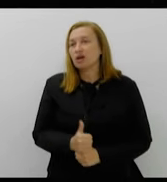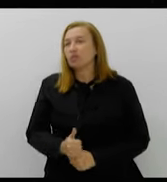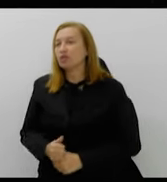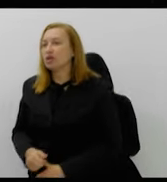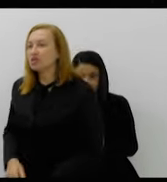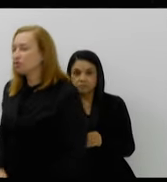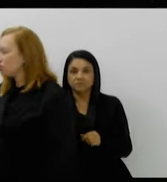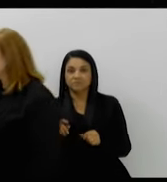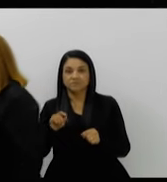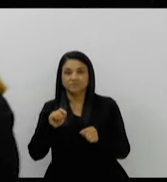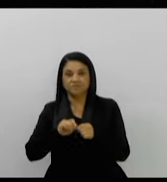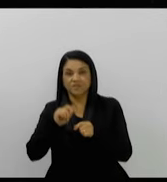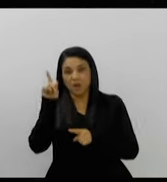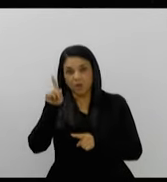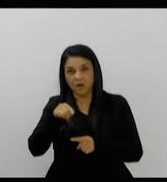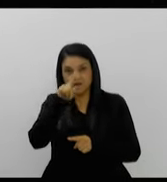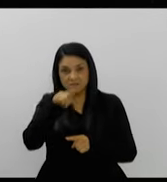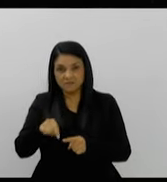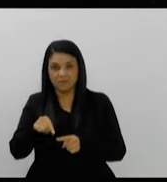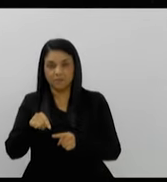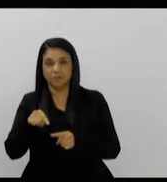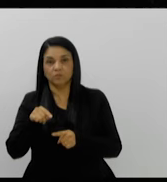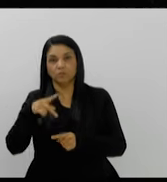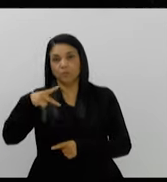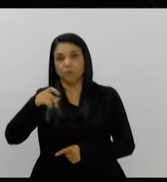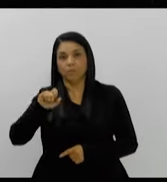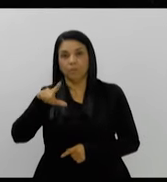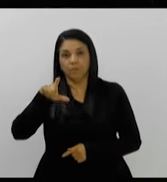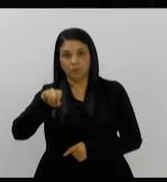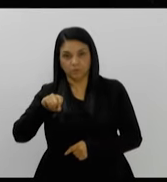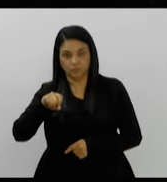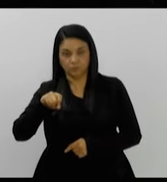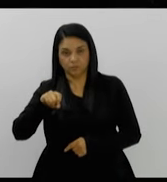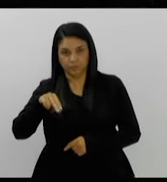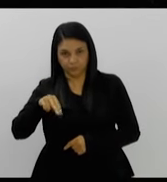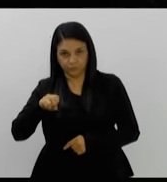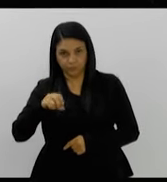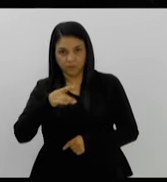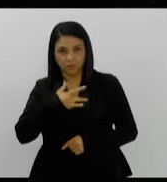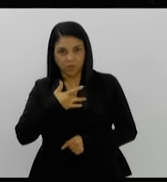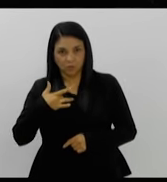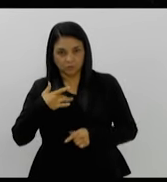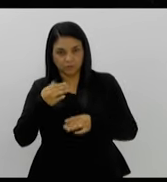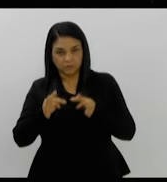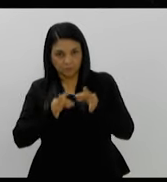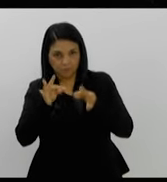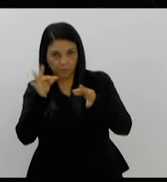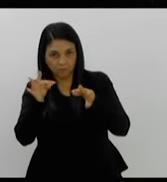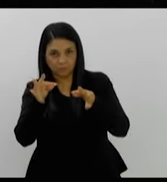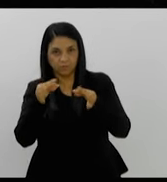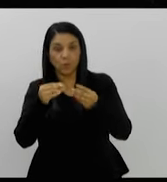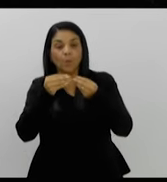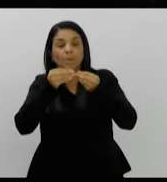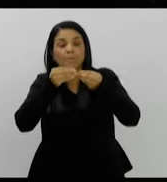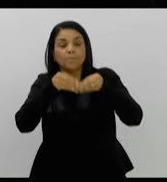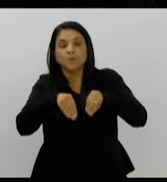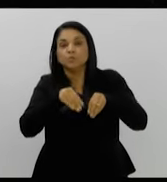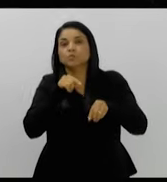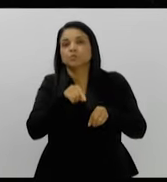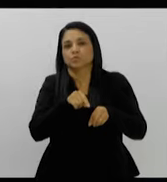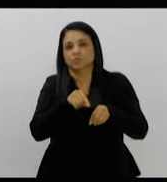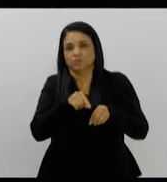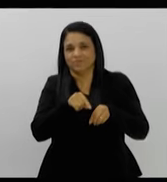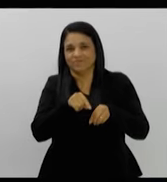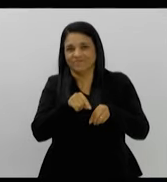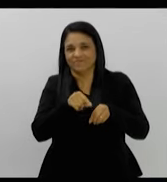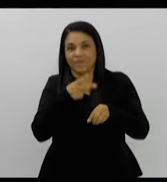fizeram o cancelamento unilateral que esse era o principal motivo prejuízo prejuízo daqueles